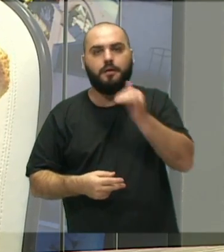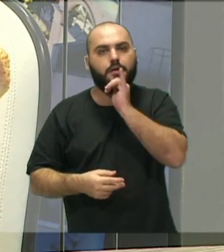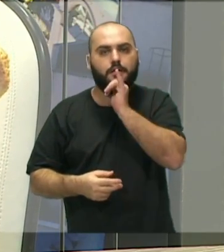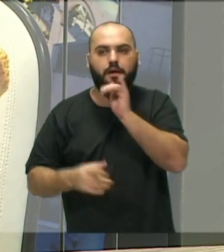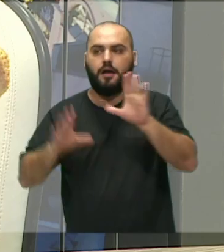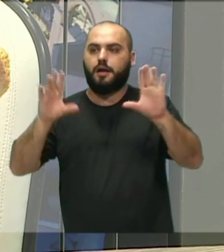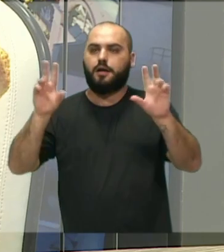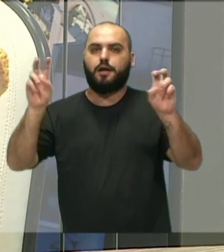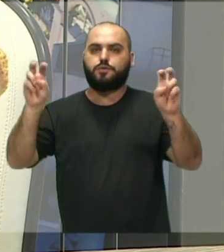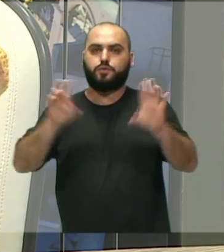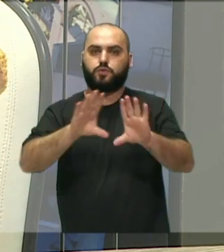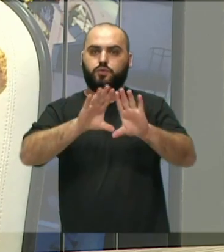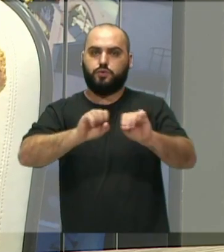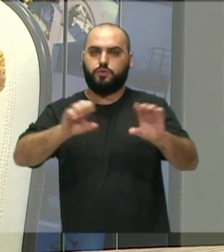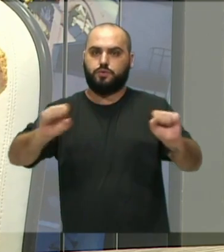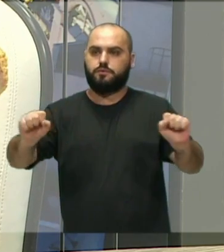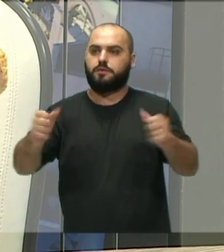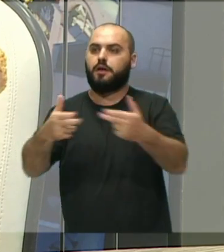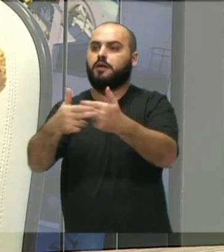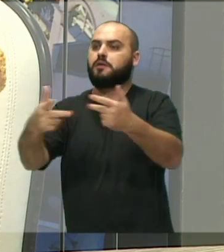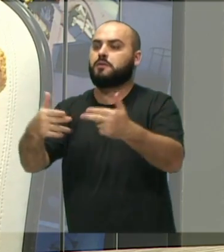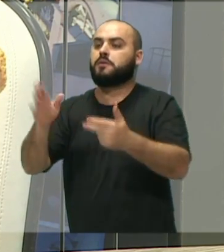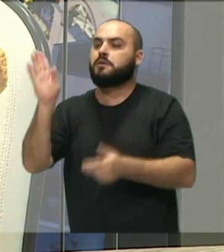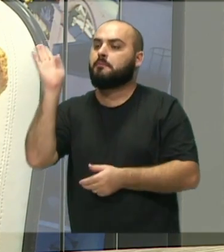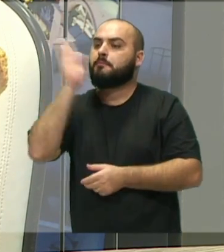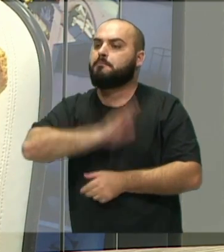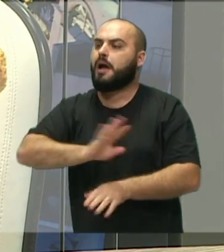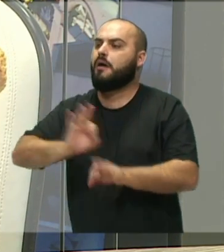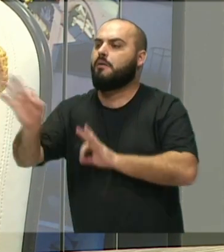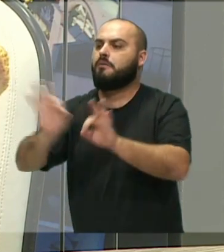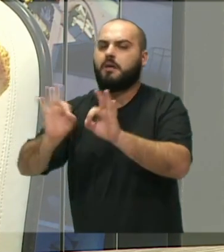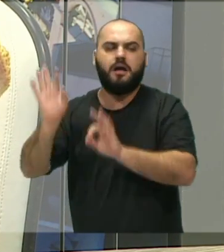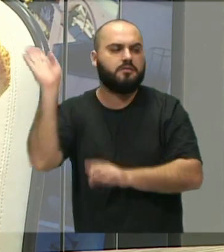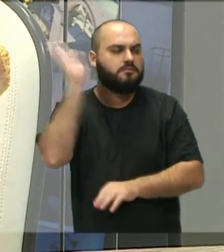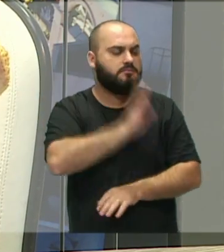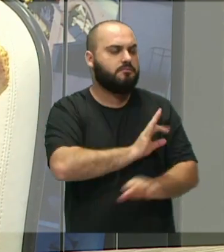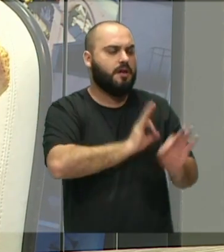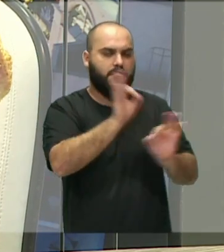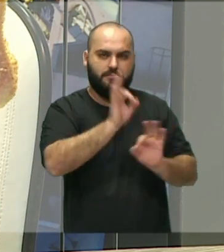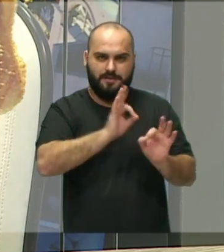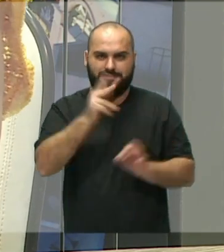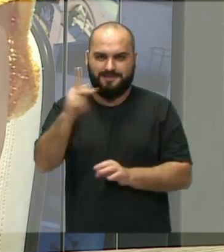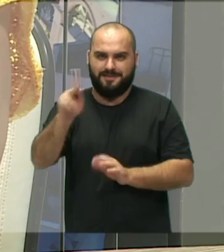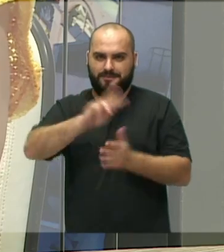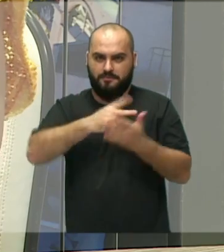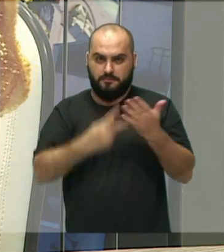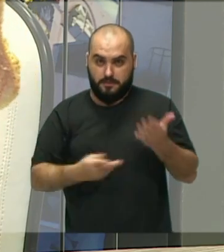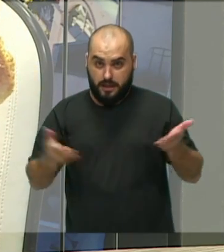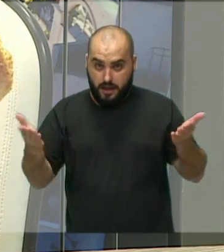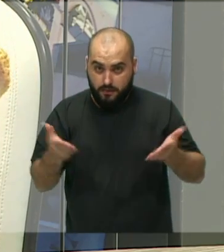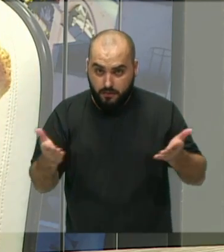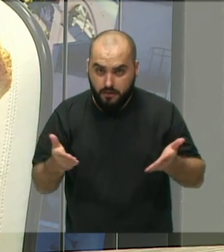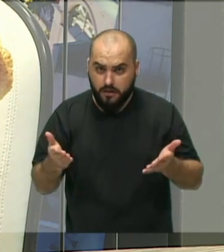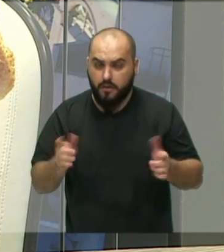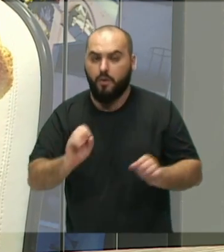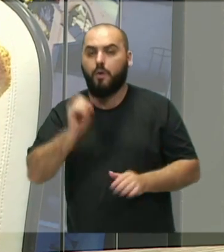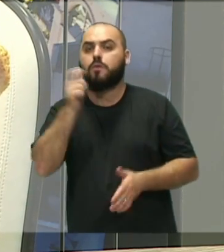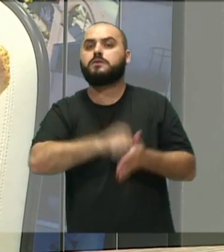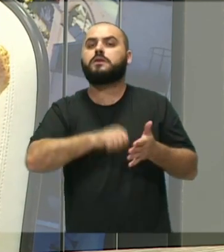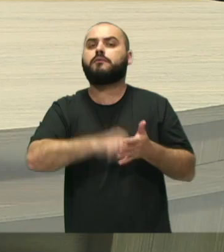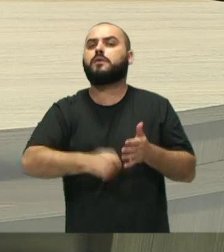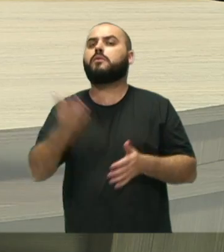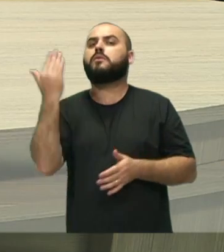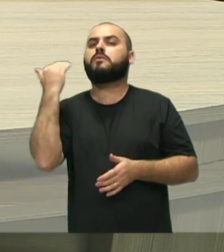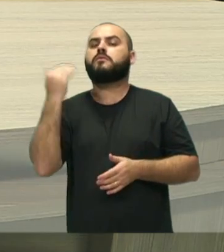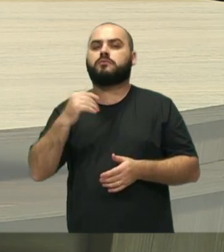e as coisas que não estão bem no lugar, né, que estão mal acomodadas, ele é de agora? Você escreveu quando?